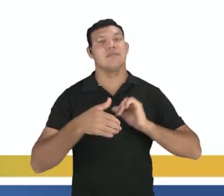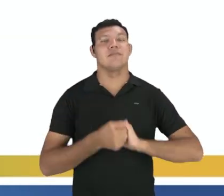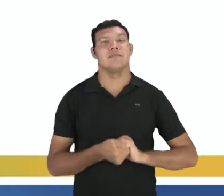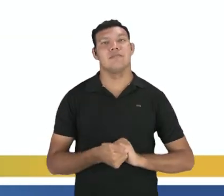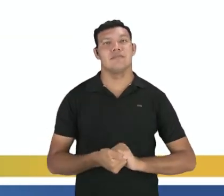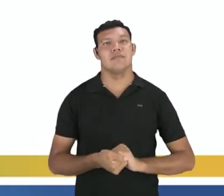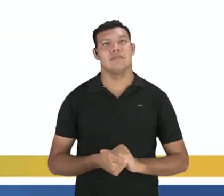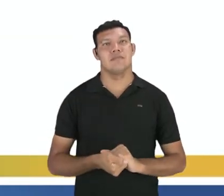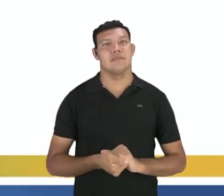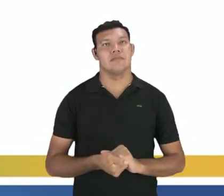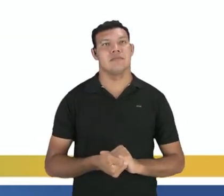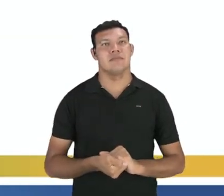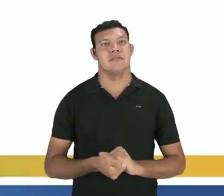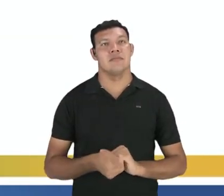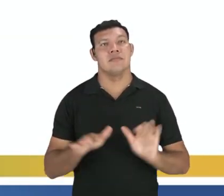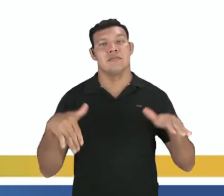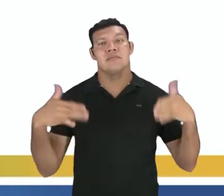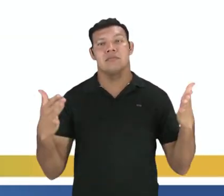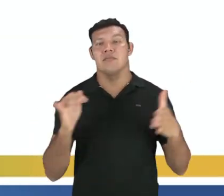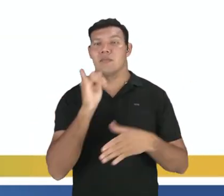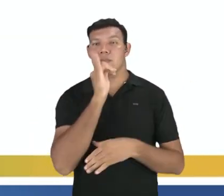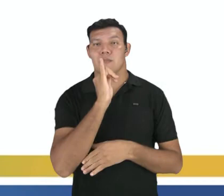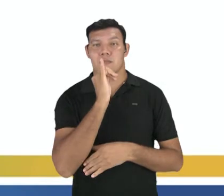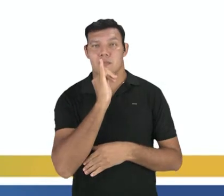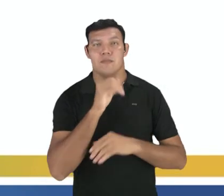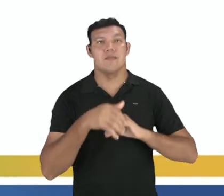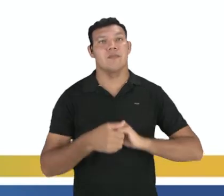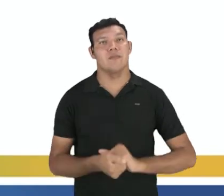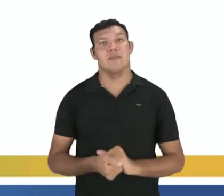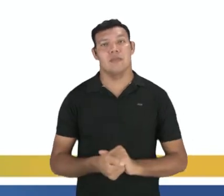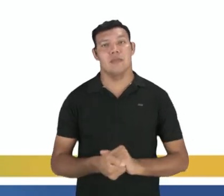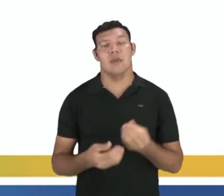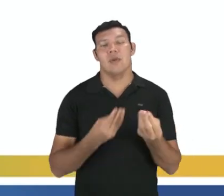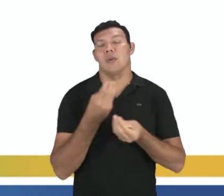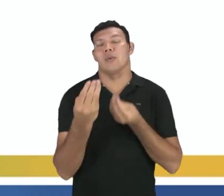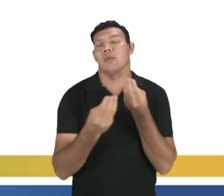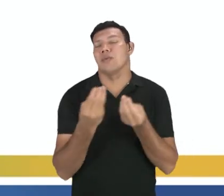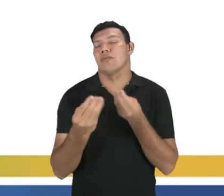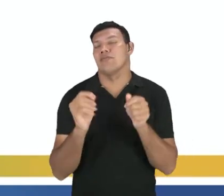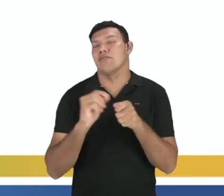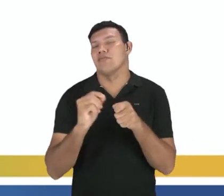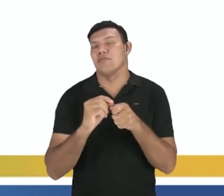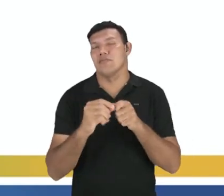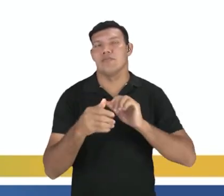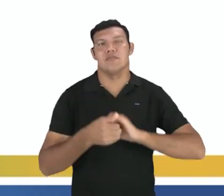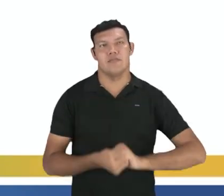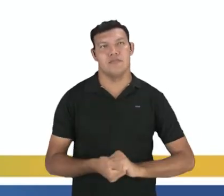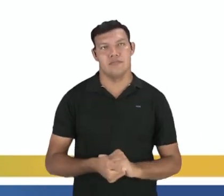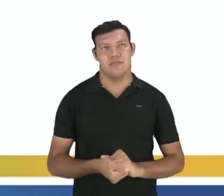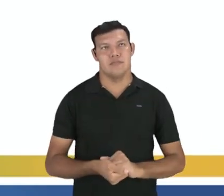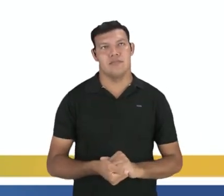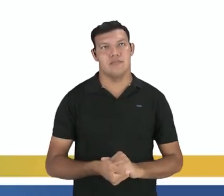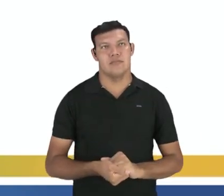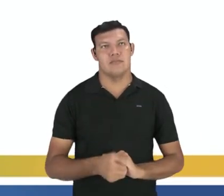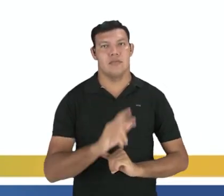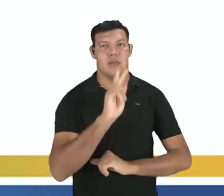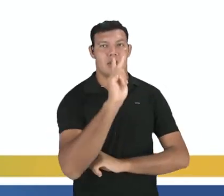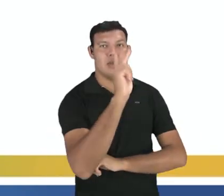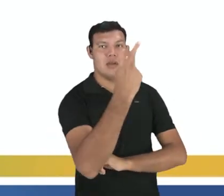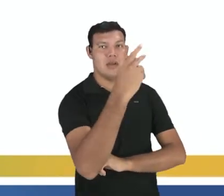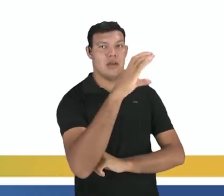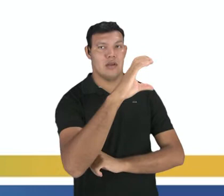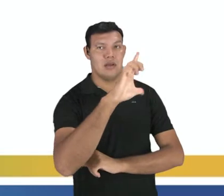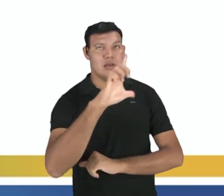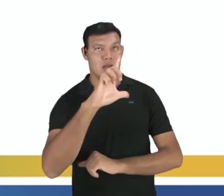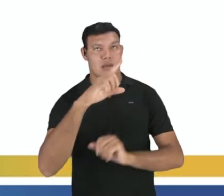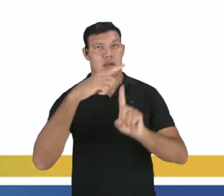ok? Então, aqui, vamos ver como que se monta uma reação de neutralização. Então, a gente tem aqui ácido